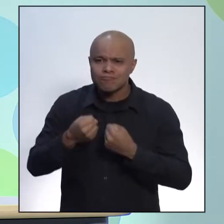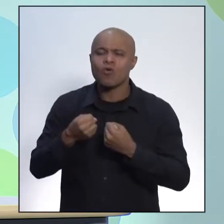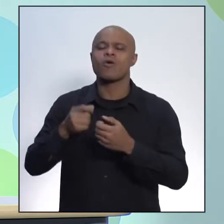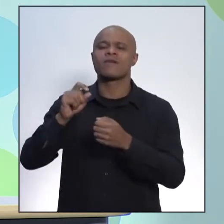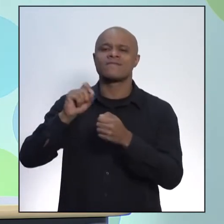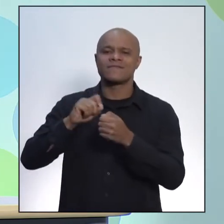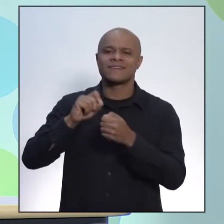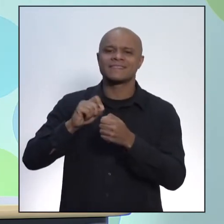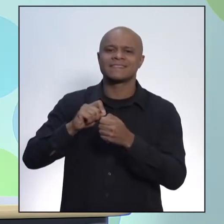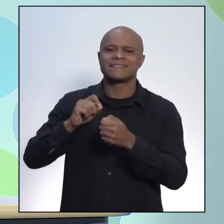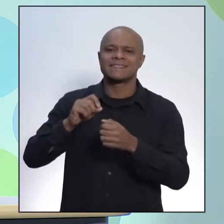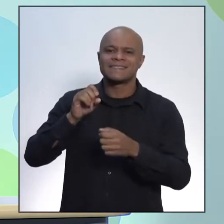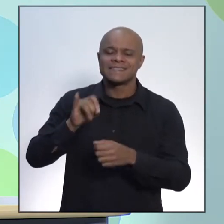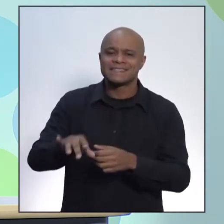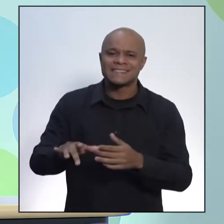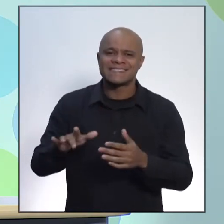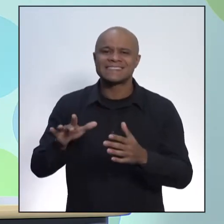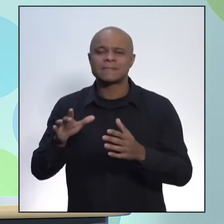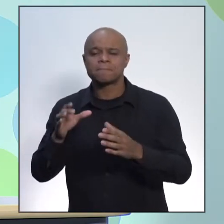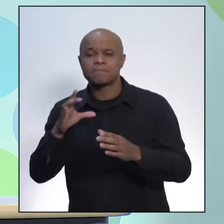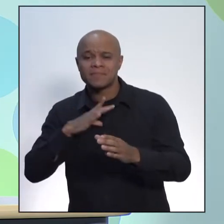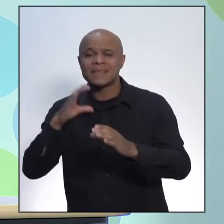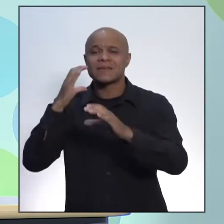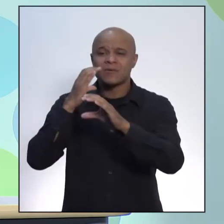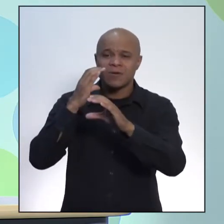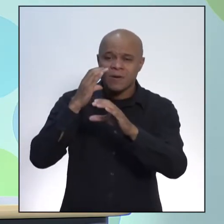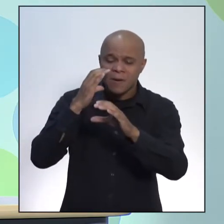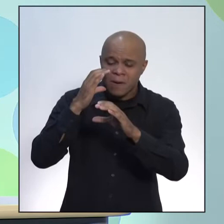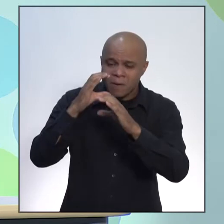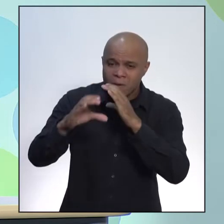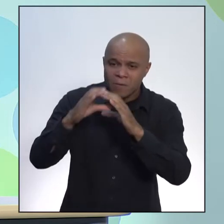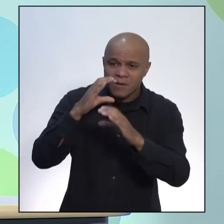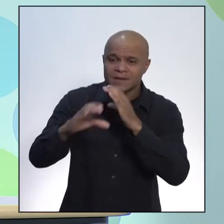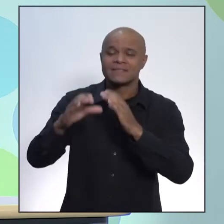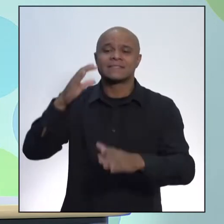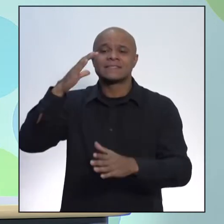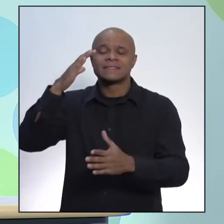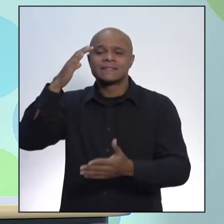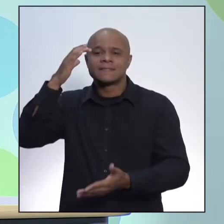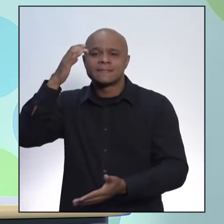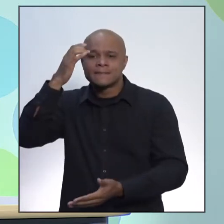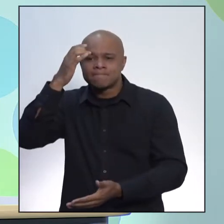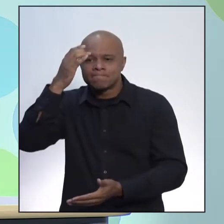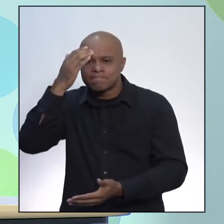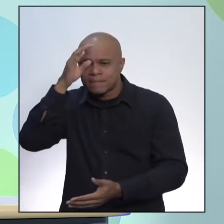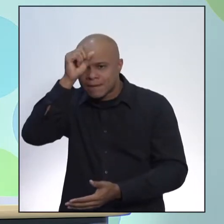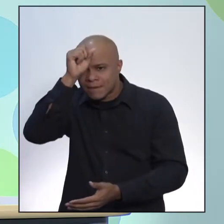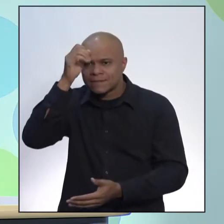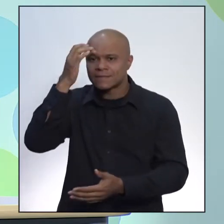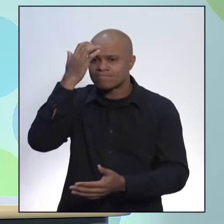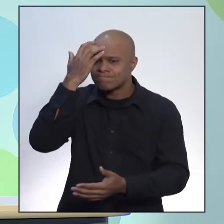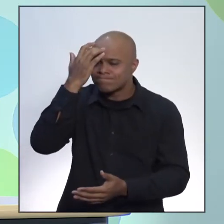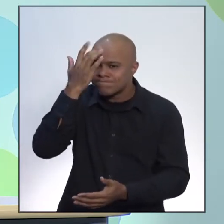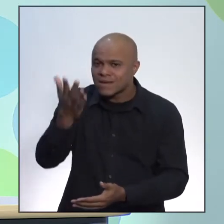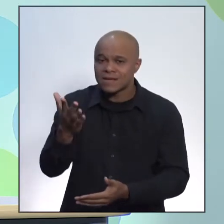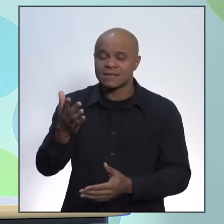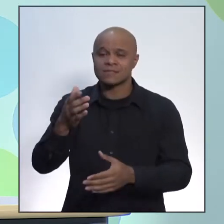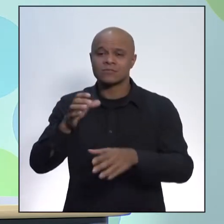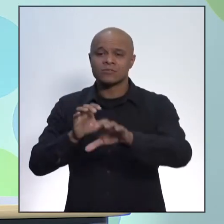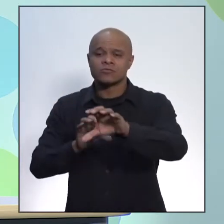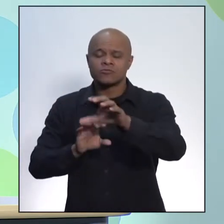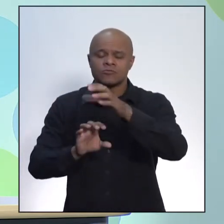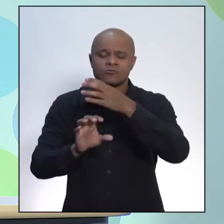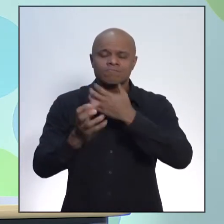uma ponte com o seu aluno, facilita o aprendizado, você cria a empatia, você cria ali